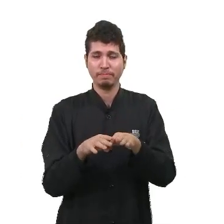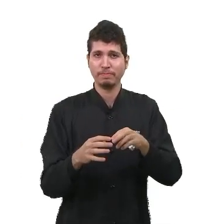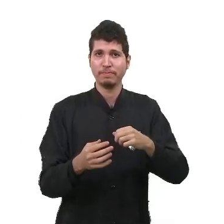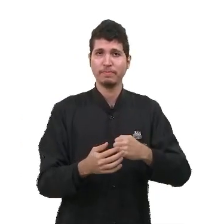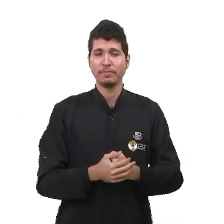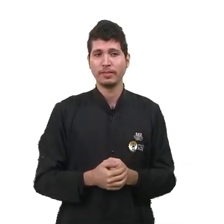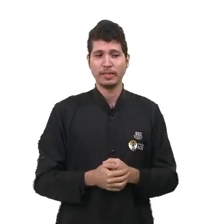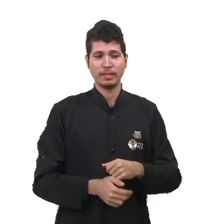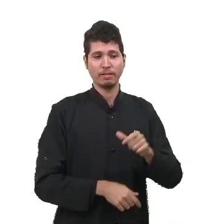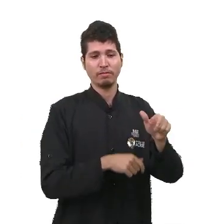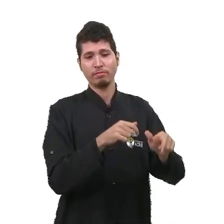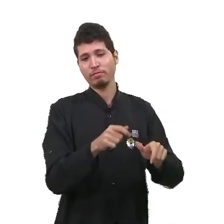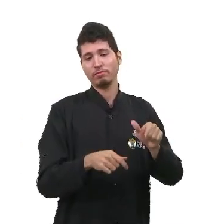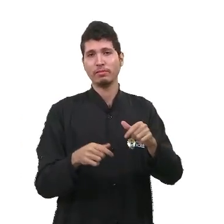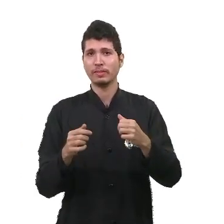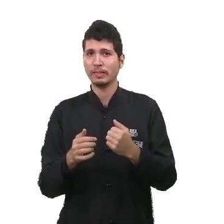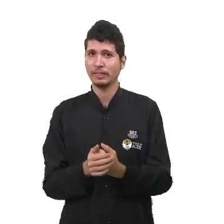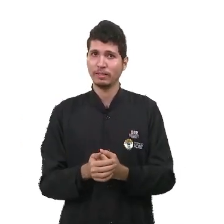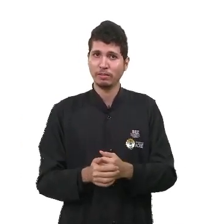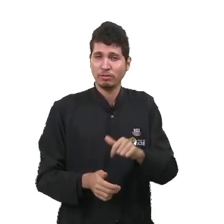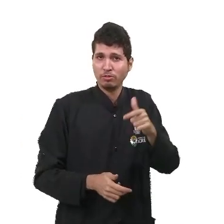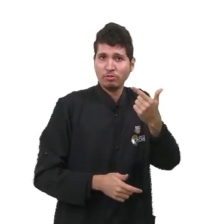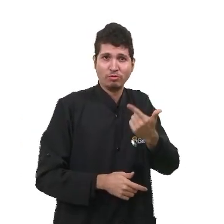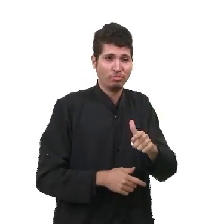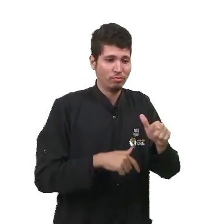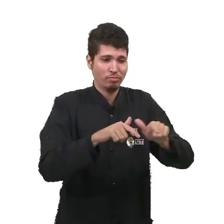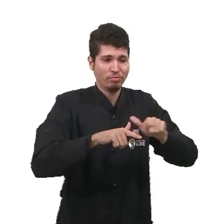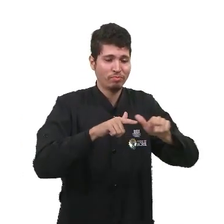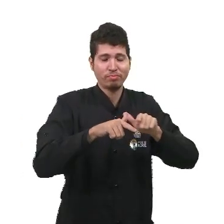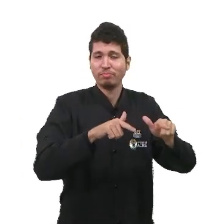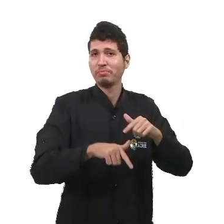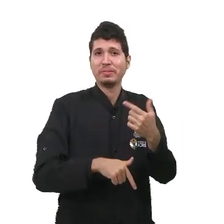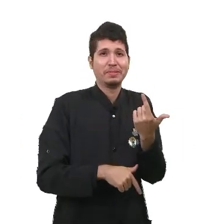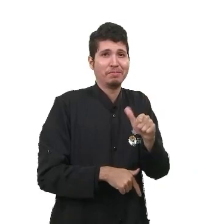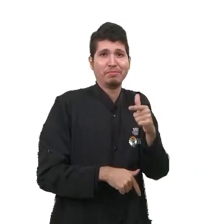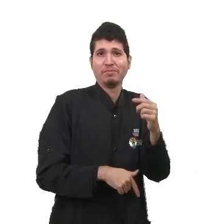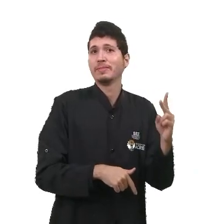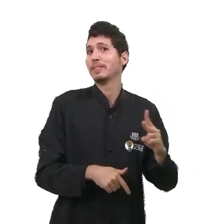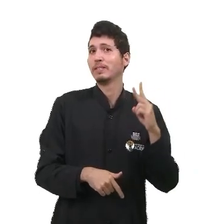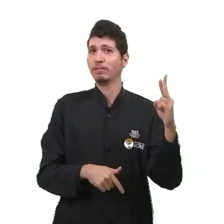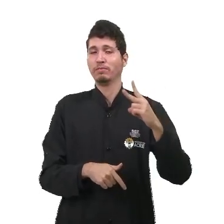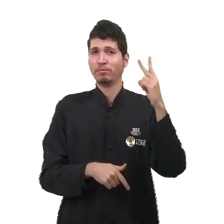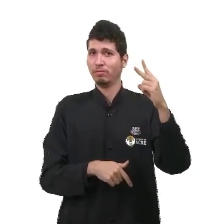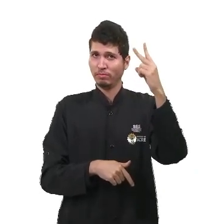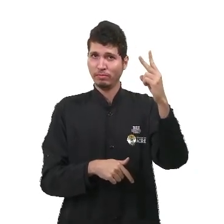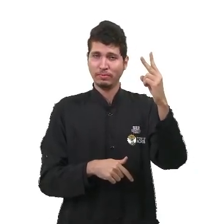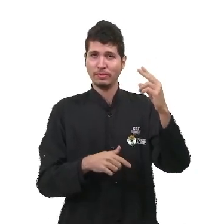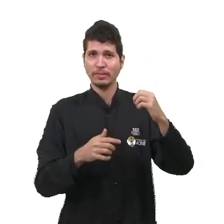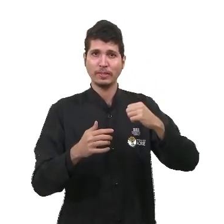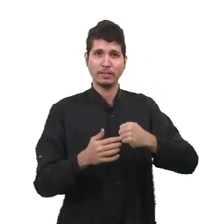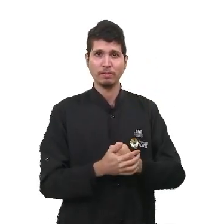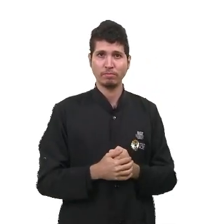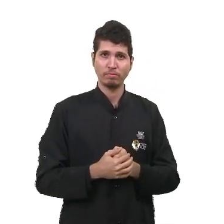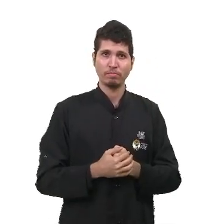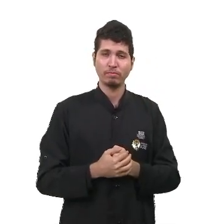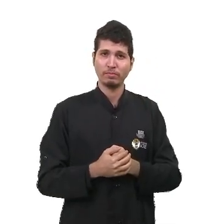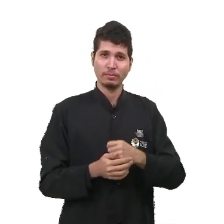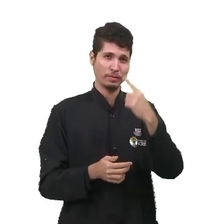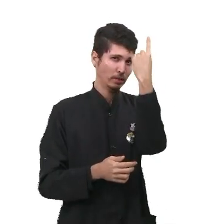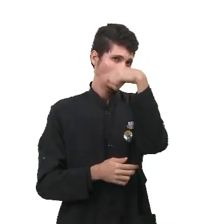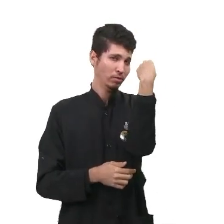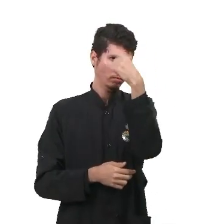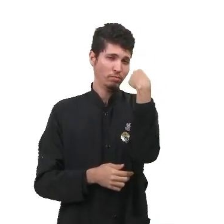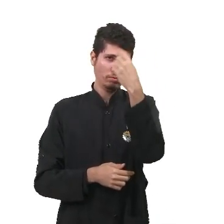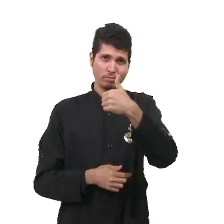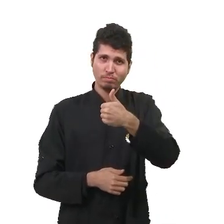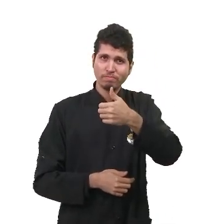obra barata para os empresários e cumpriam exaustivas jornadas de trabalho que chegavam aí até 18